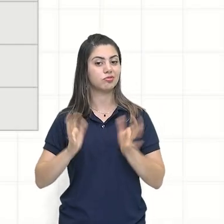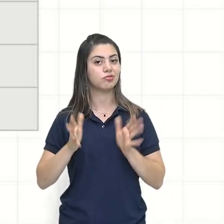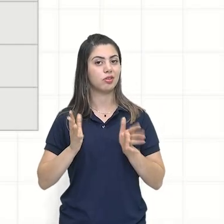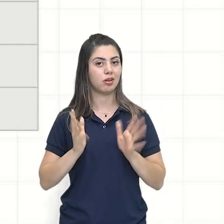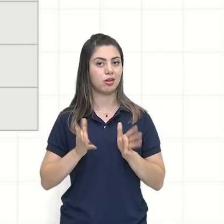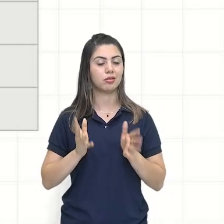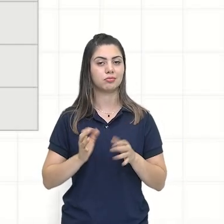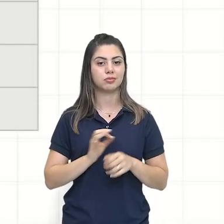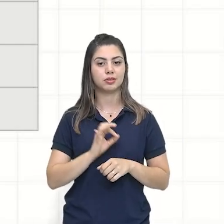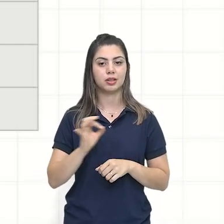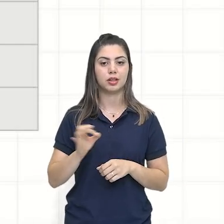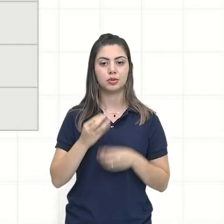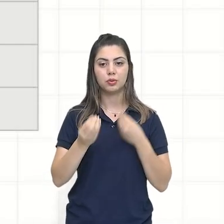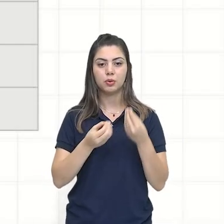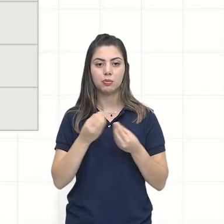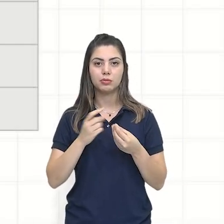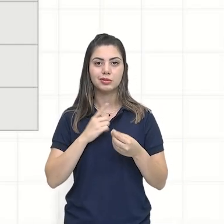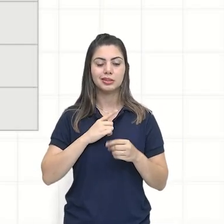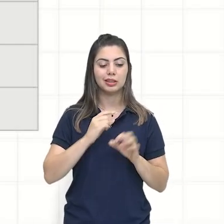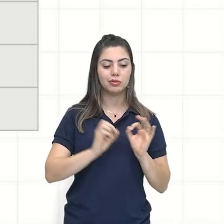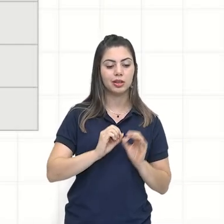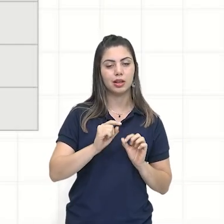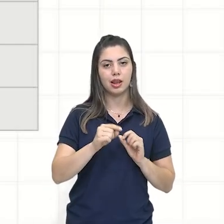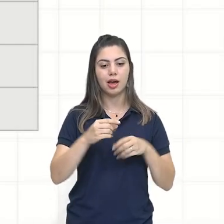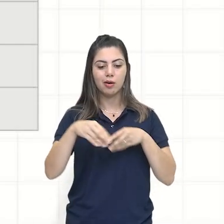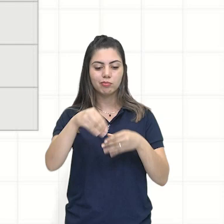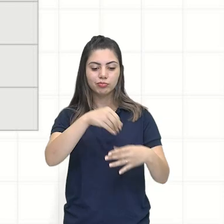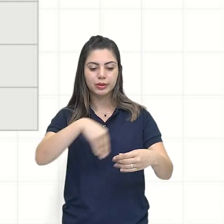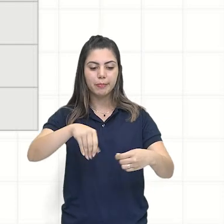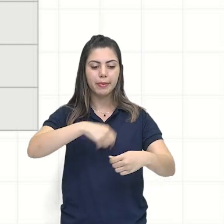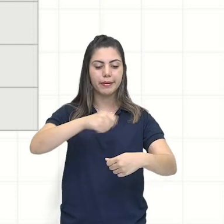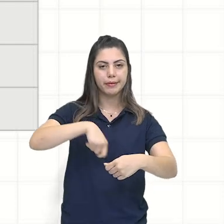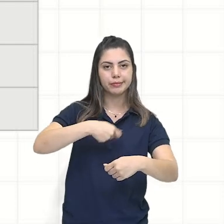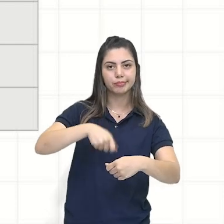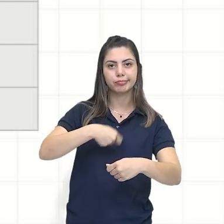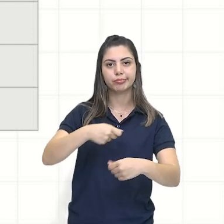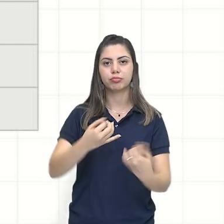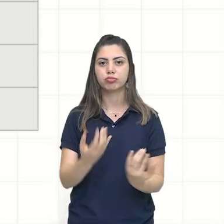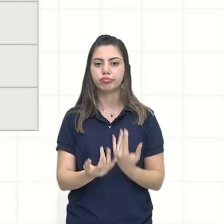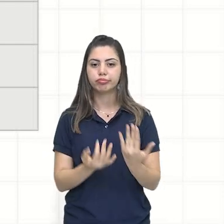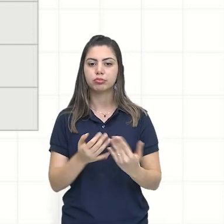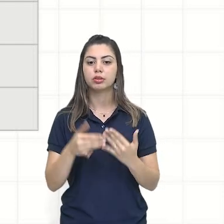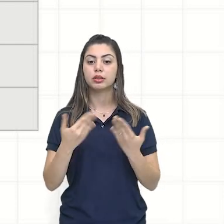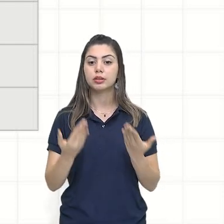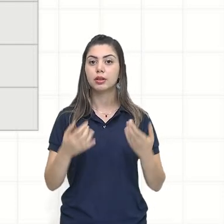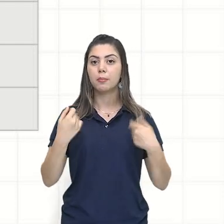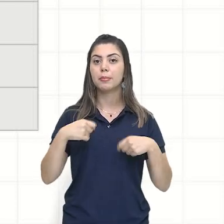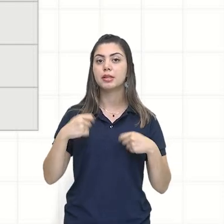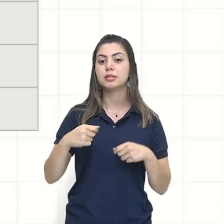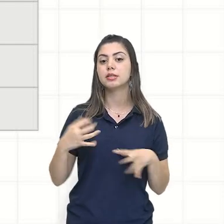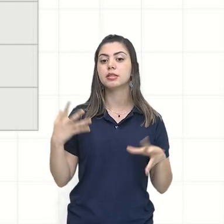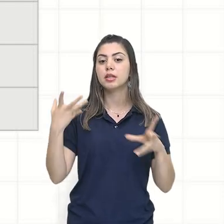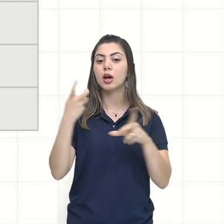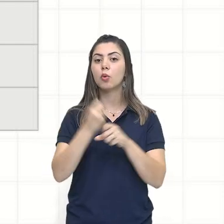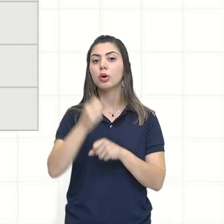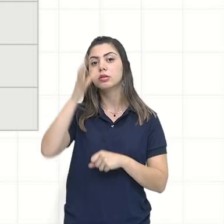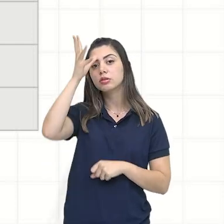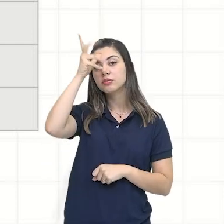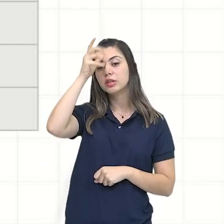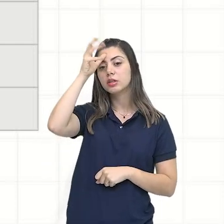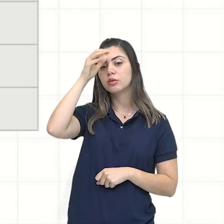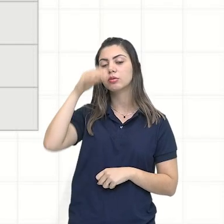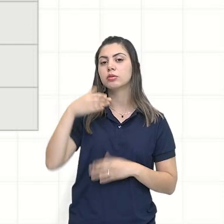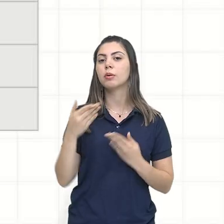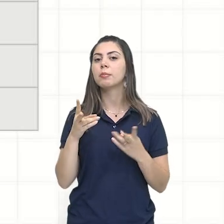os preparativos, né, de tempero, de cozimento e tudo mais. Então deverão ser separados aqui, de frango aqui. Nós